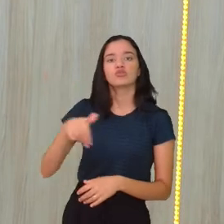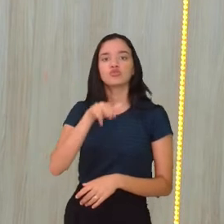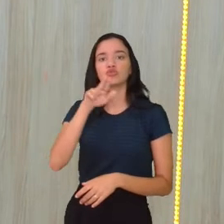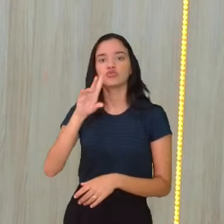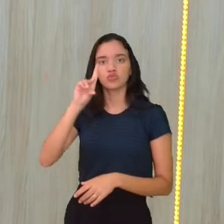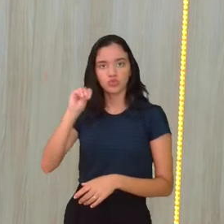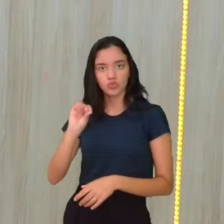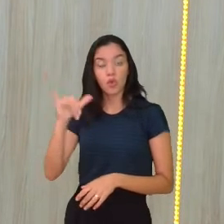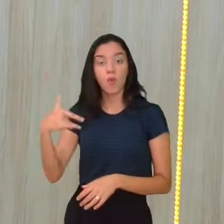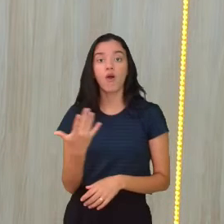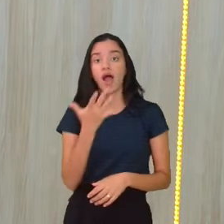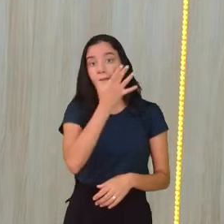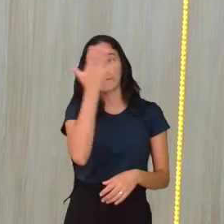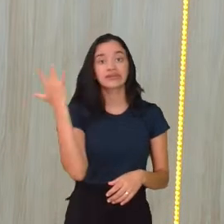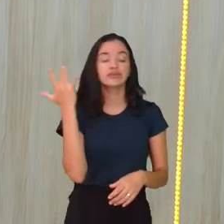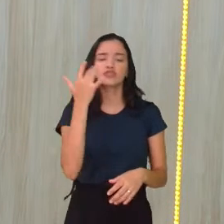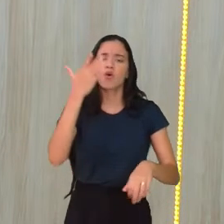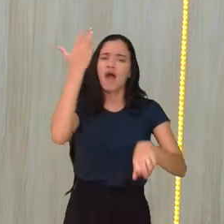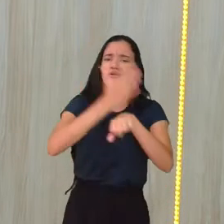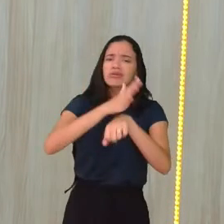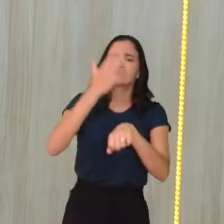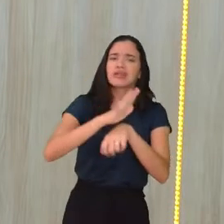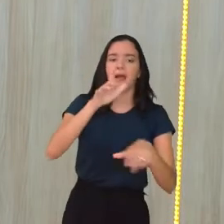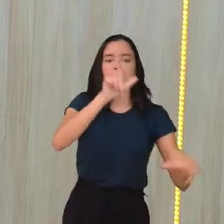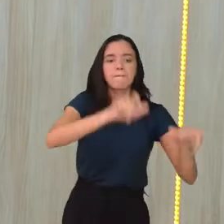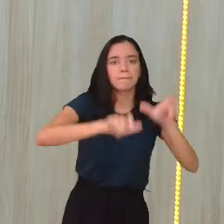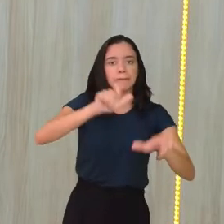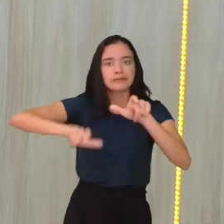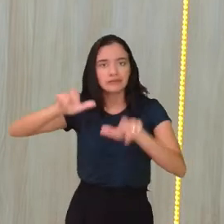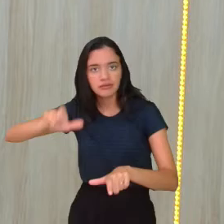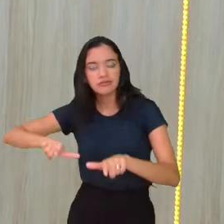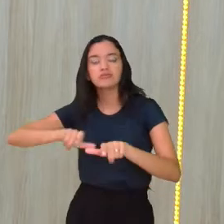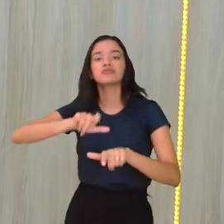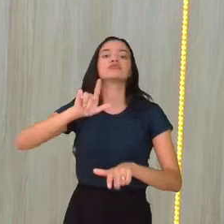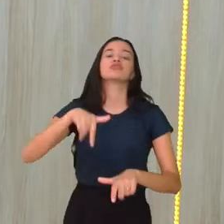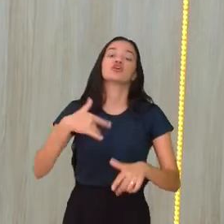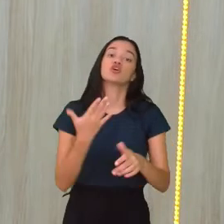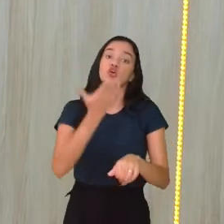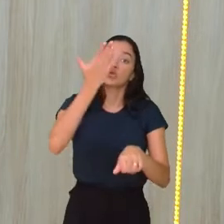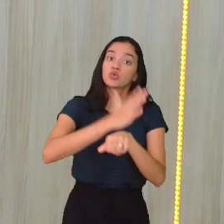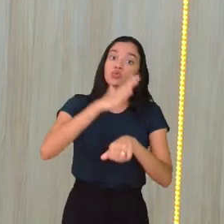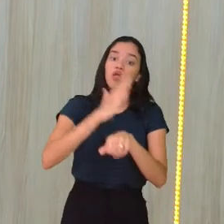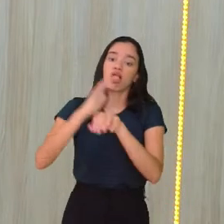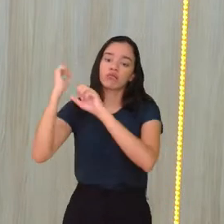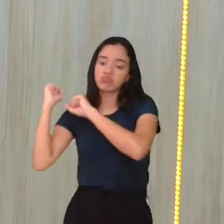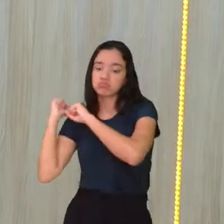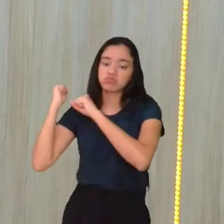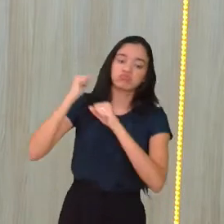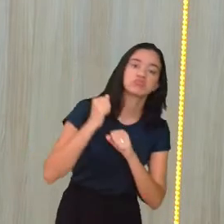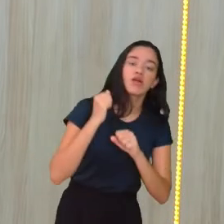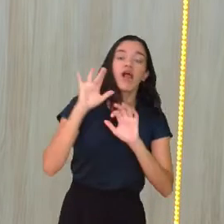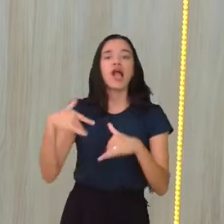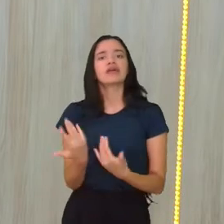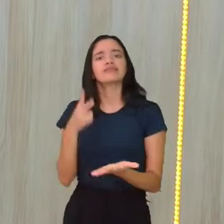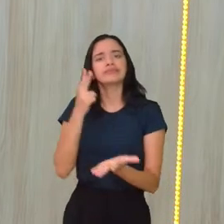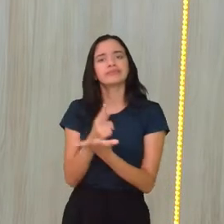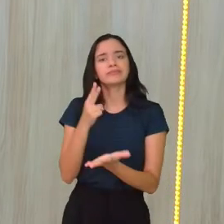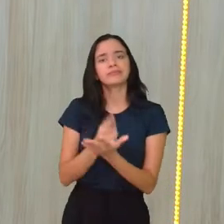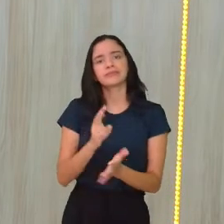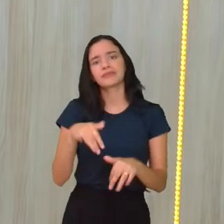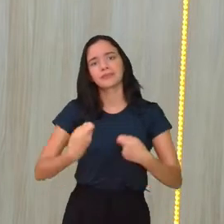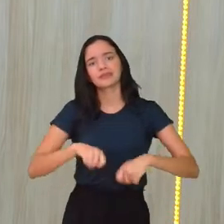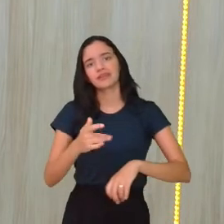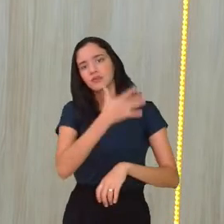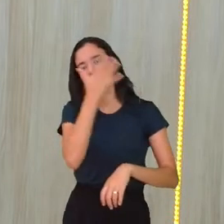que o atleta ele treine com diversas pessoas, né? No treino do judô a gente sempre precisa de alguém. E aí eu digo porque eu